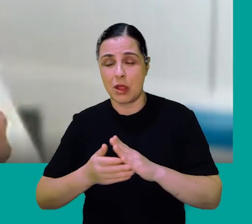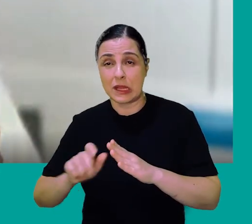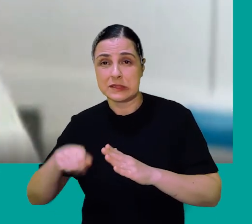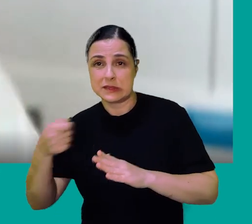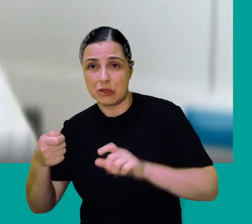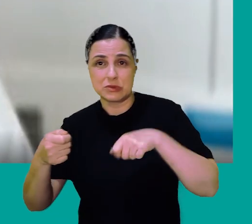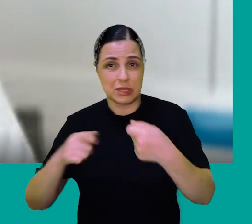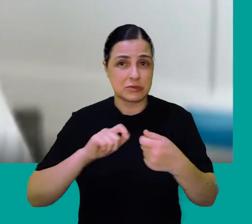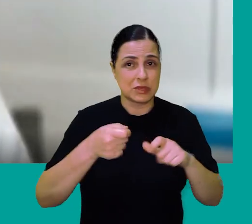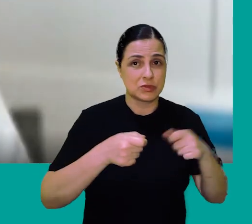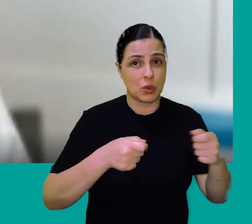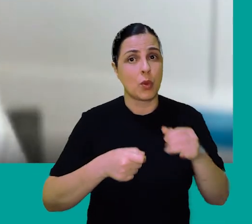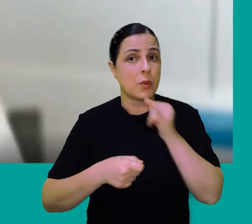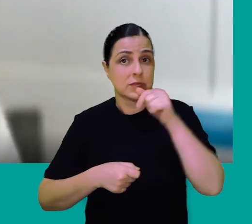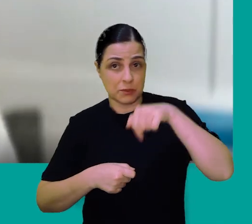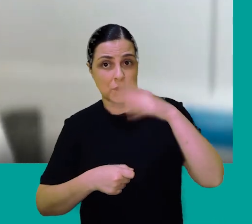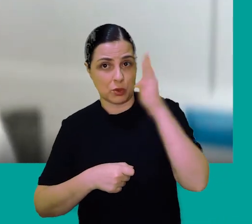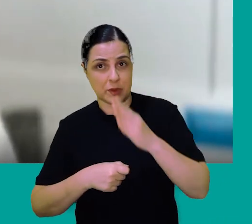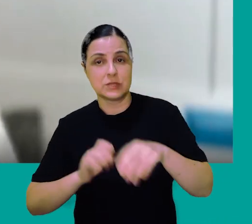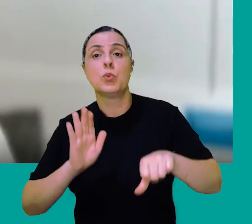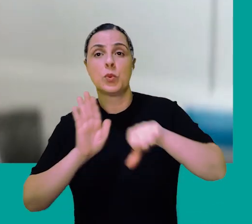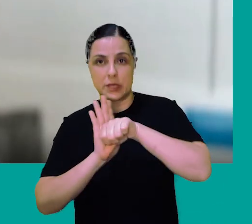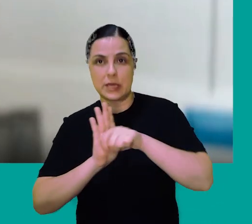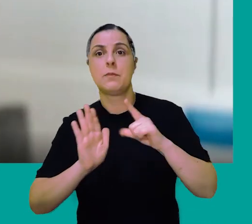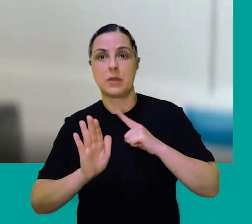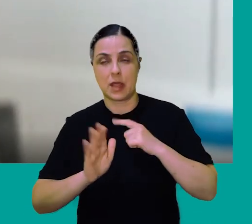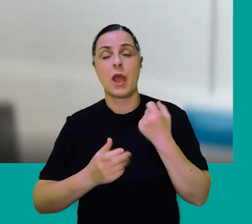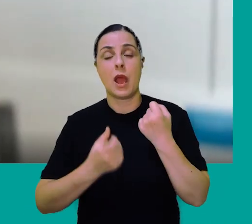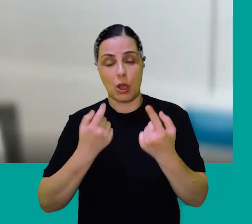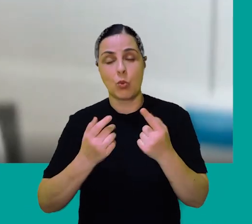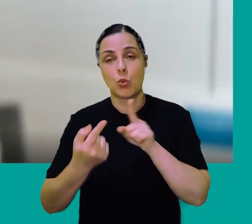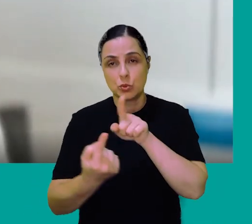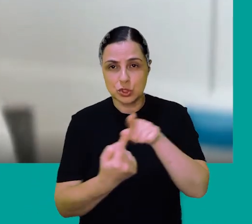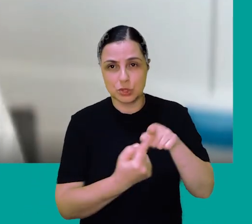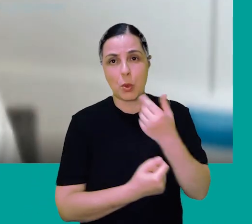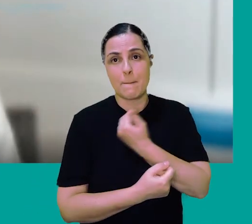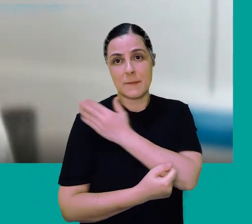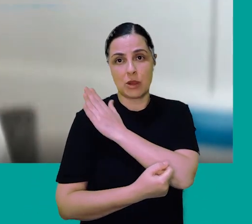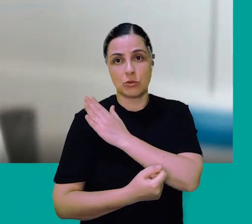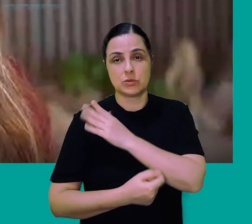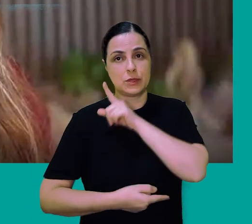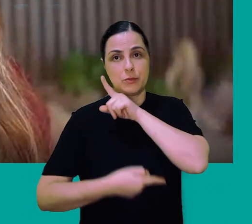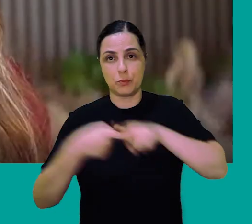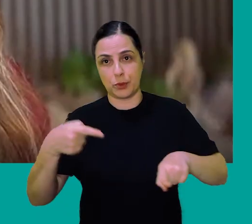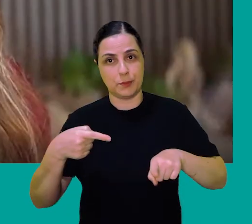é microagressão. Porque eu sei que no Brasil, por exemplo, tem crime, né? Alguns tipos de preconceito são crimes, você não pode. Sim. Então,